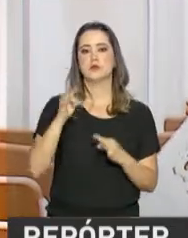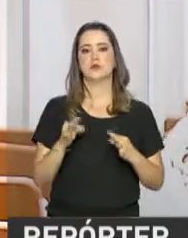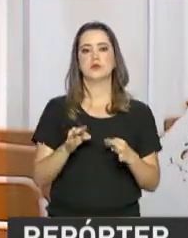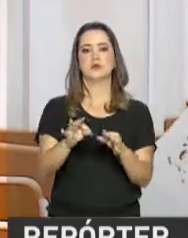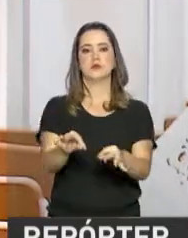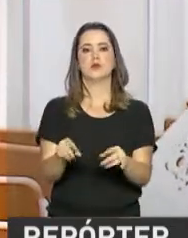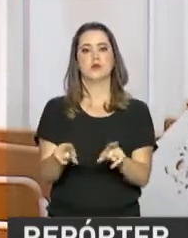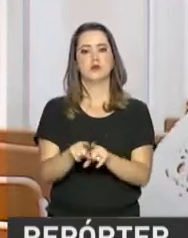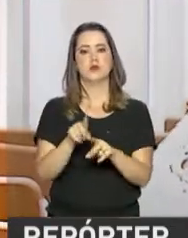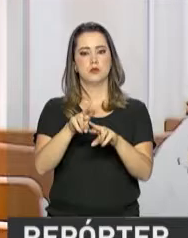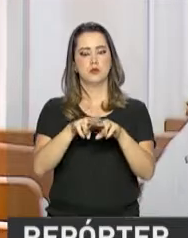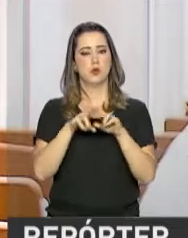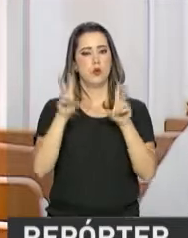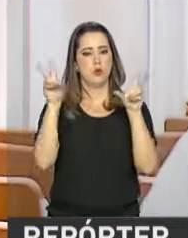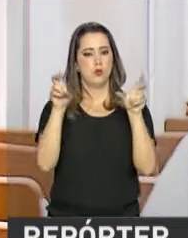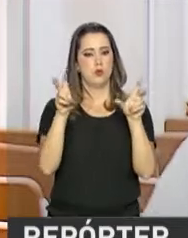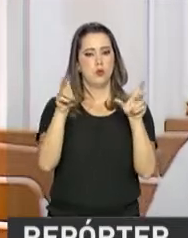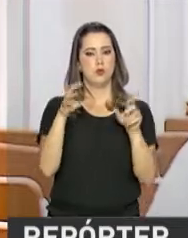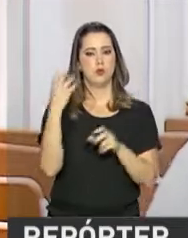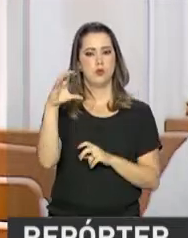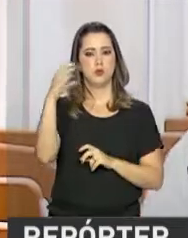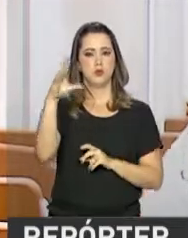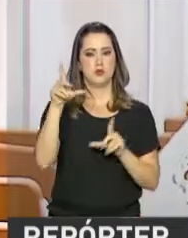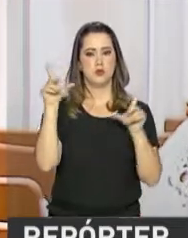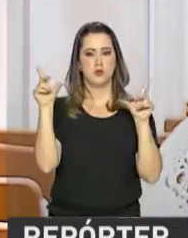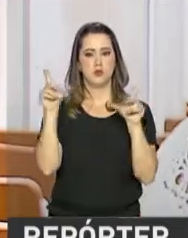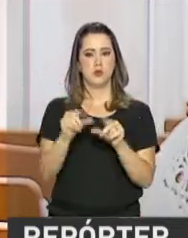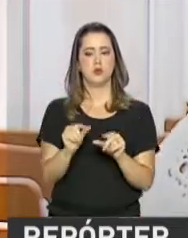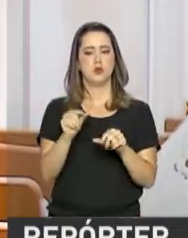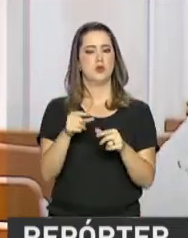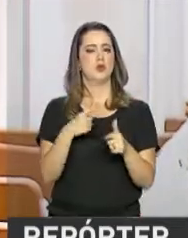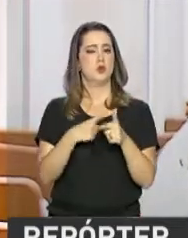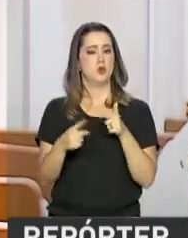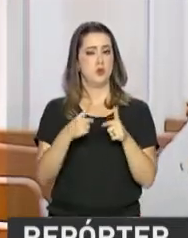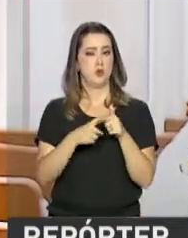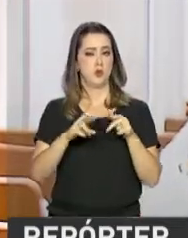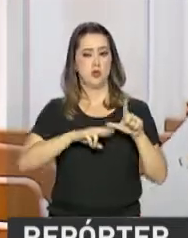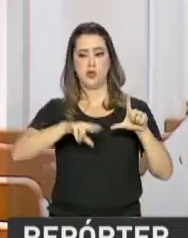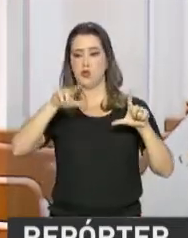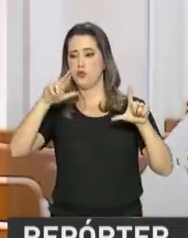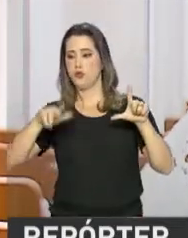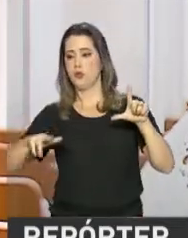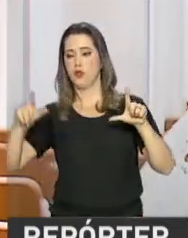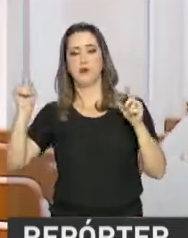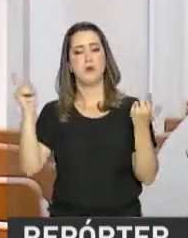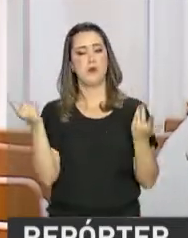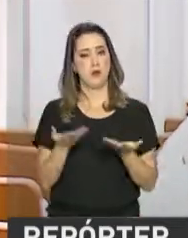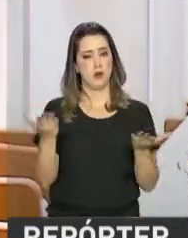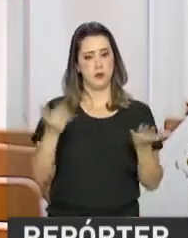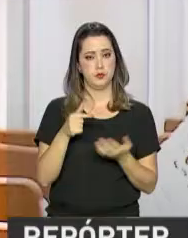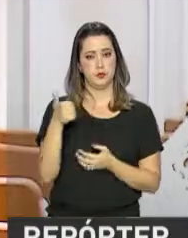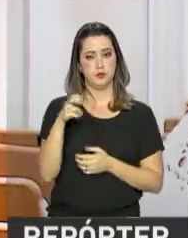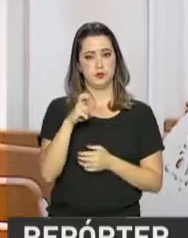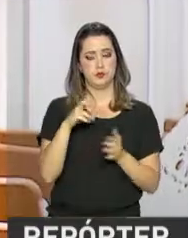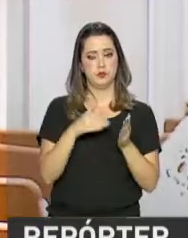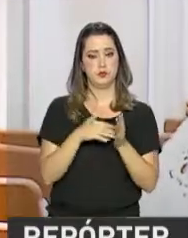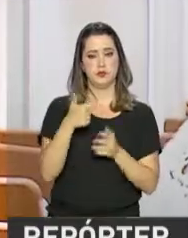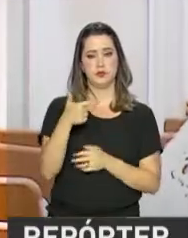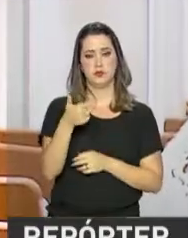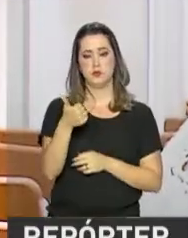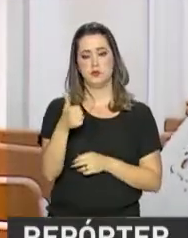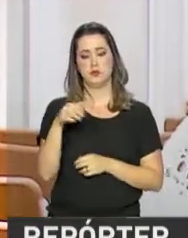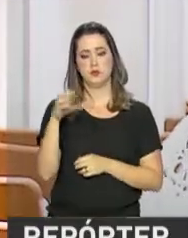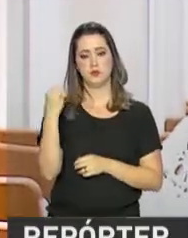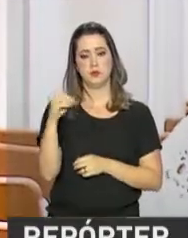com o tema ciência para a redução das desigualdades a edição deste ano será realizada de 15 a 21 de outubro